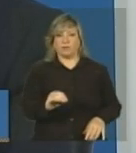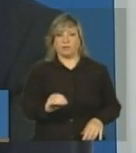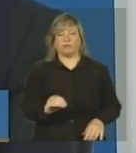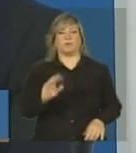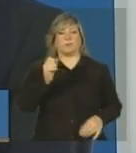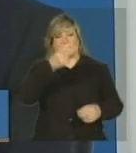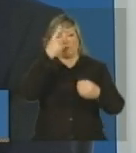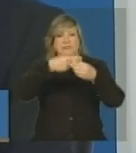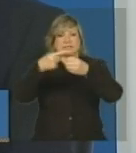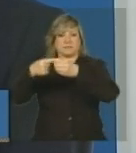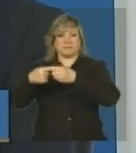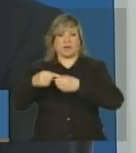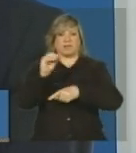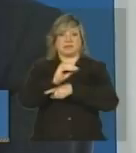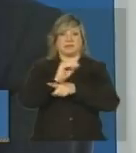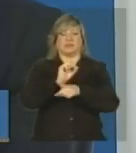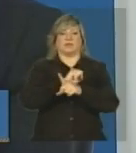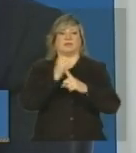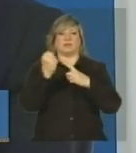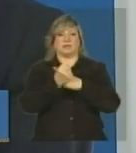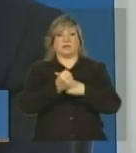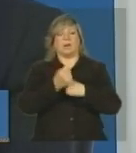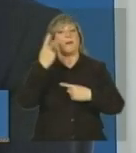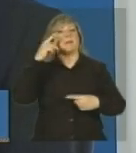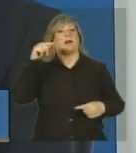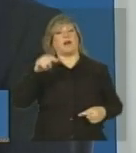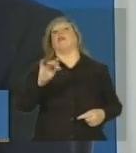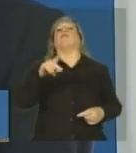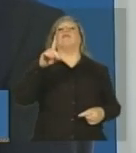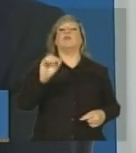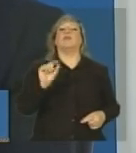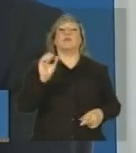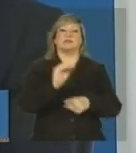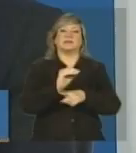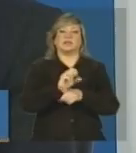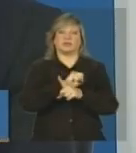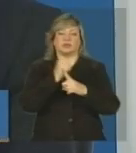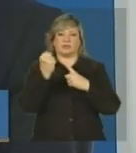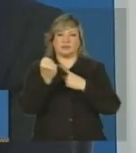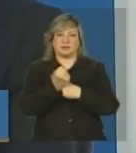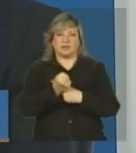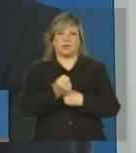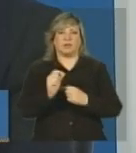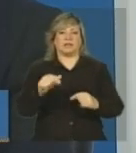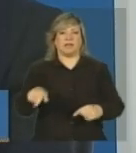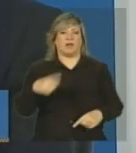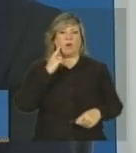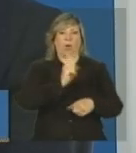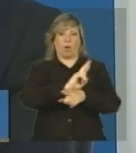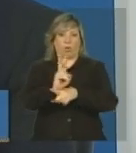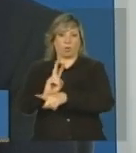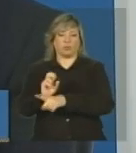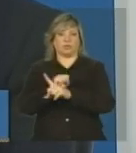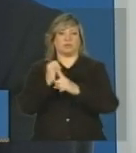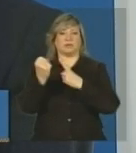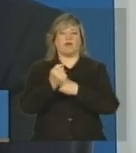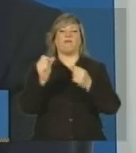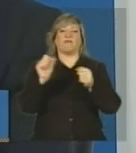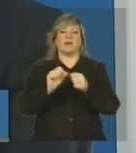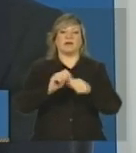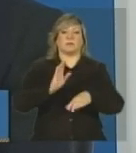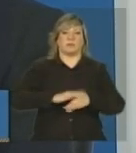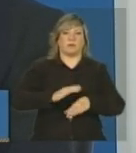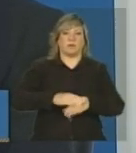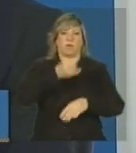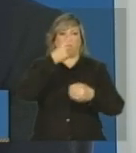Assistência Social, para o Fundo Municipal de Assistência Social, e o controle social é feito pelo